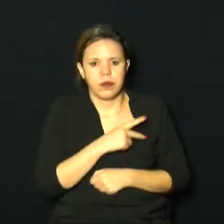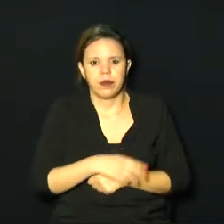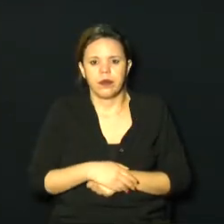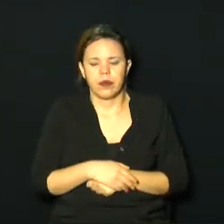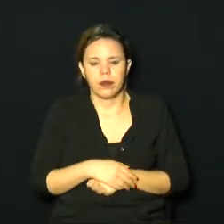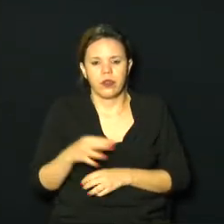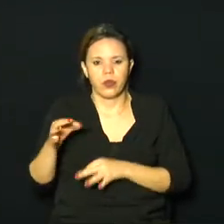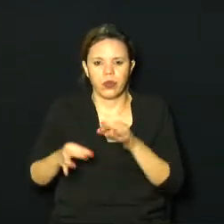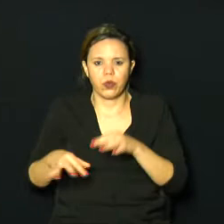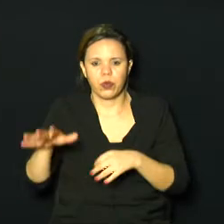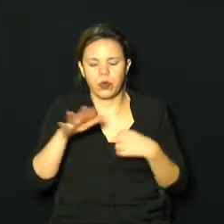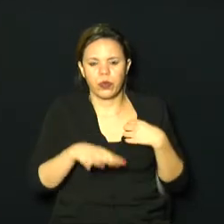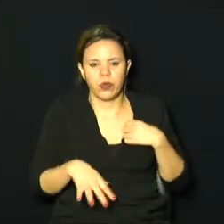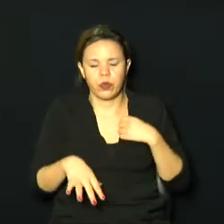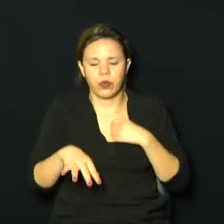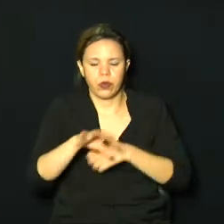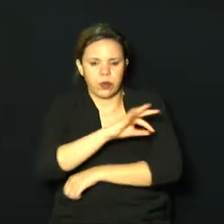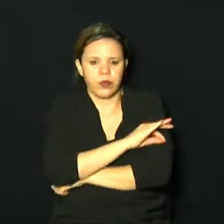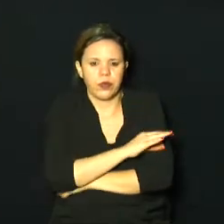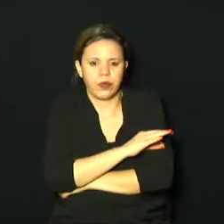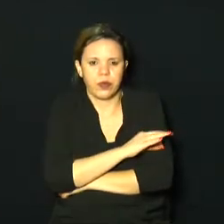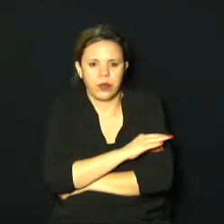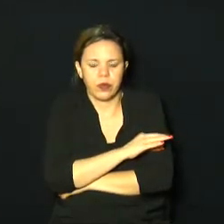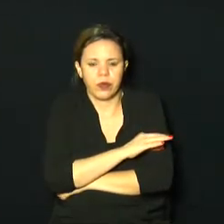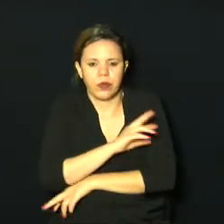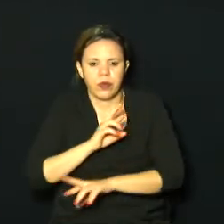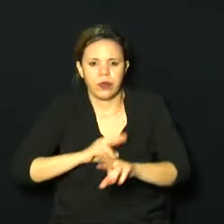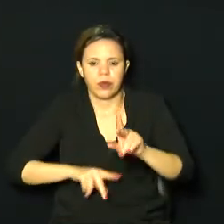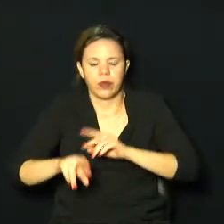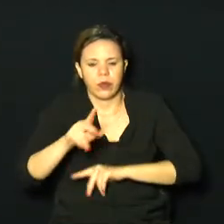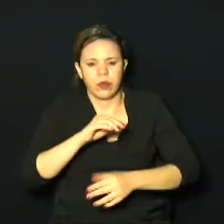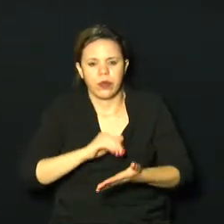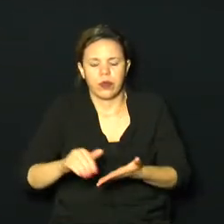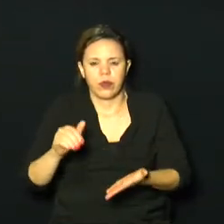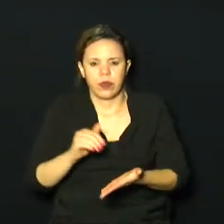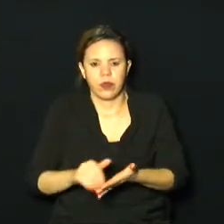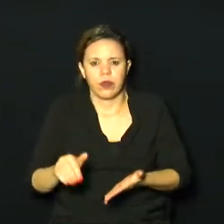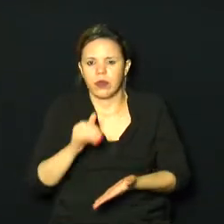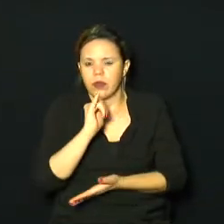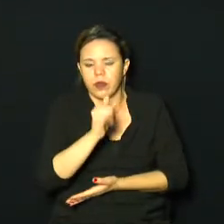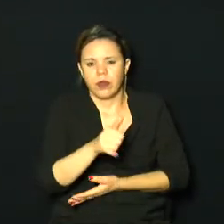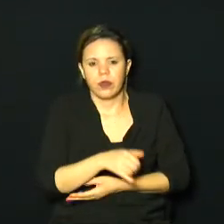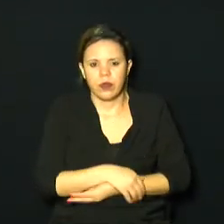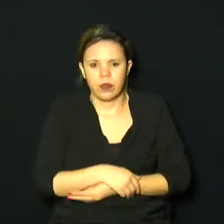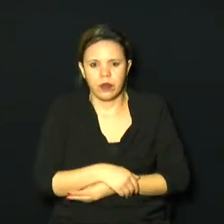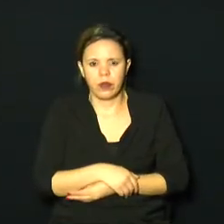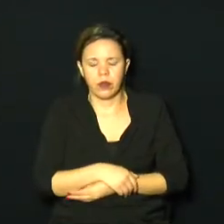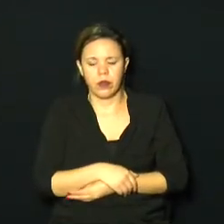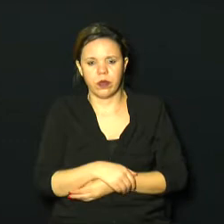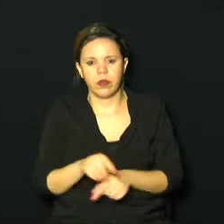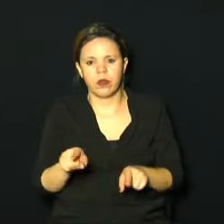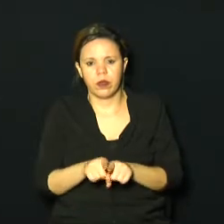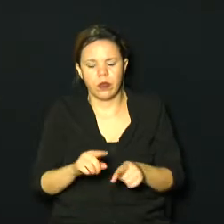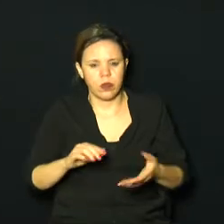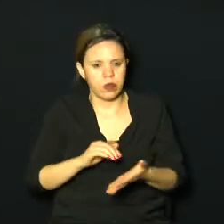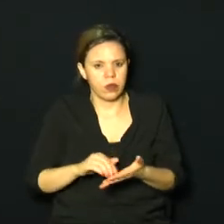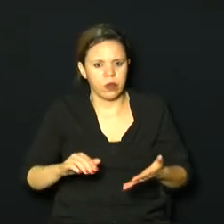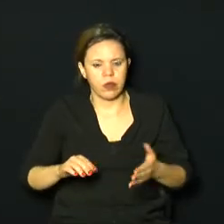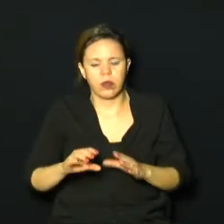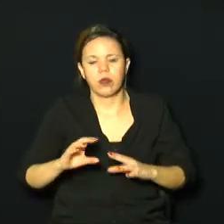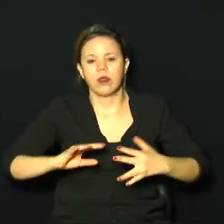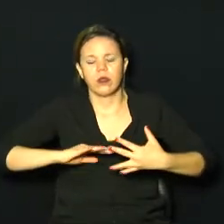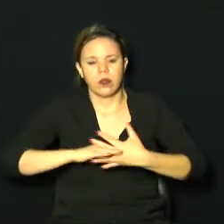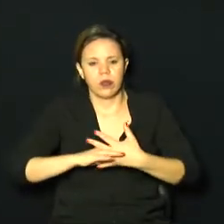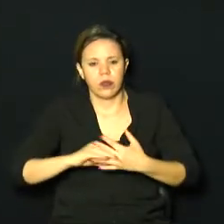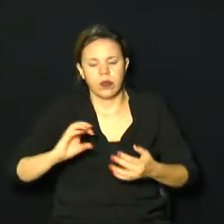o Juízo, a Prefeitura, nas suas diferentes secretarias. Faço aqui um apelo, inclusive, para além da Secretaria de Cidadania, Secretaria de Habitação,